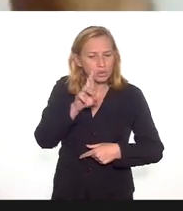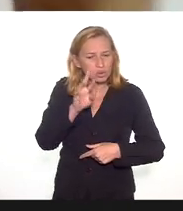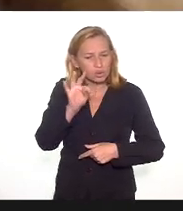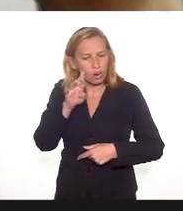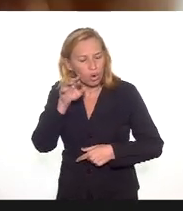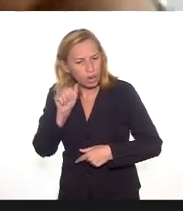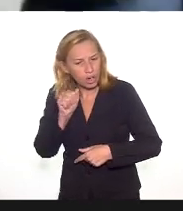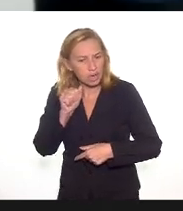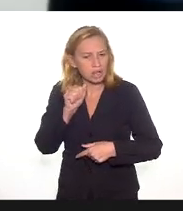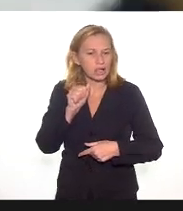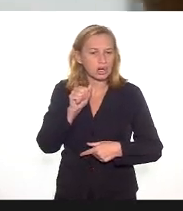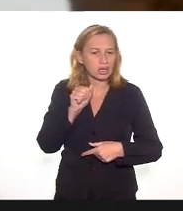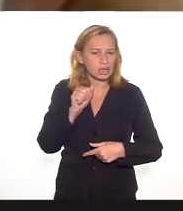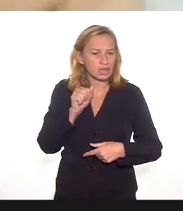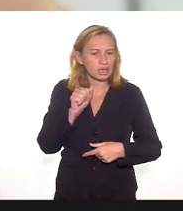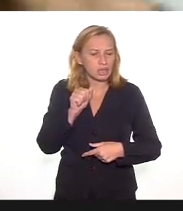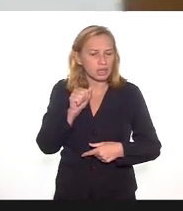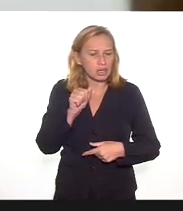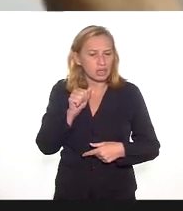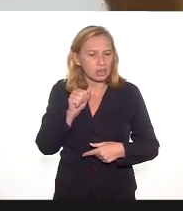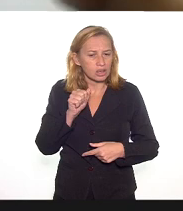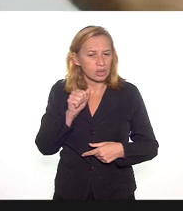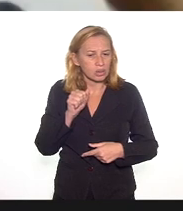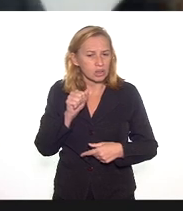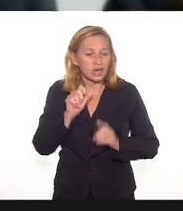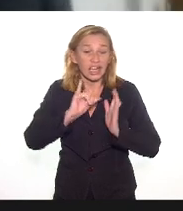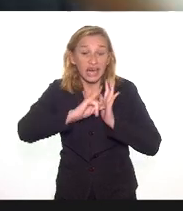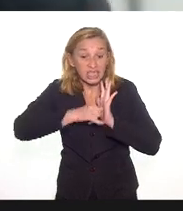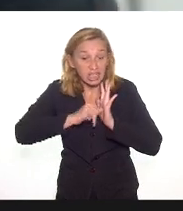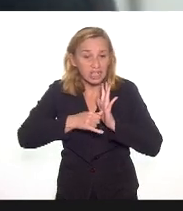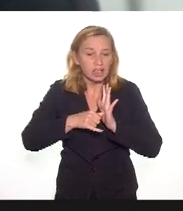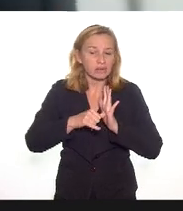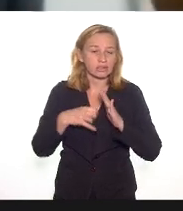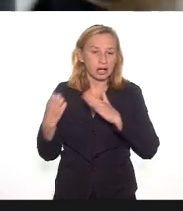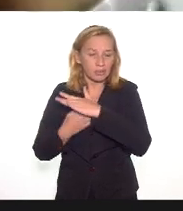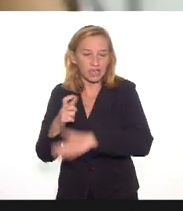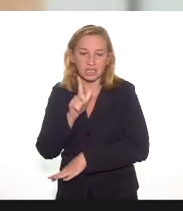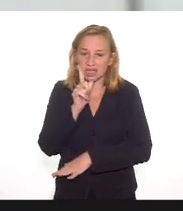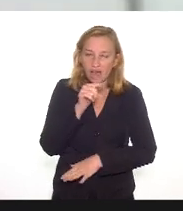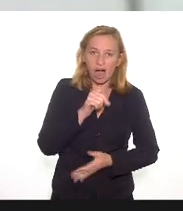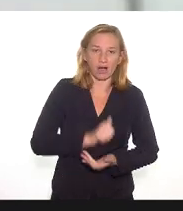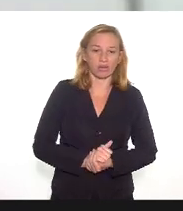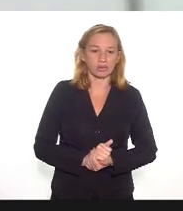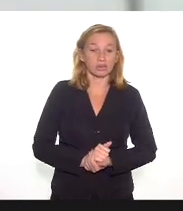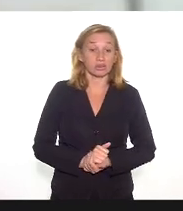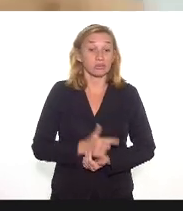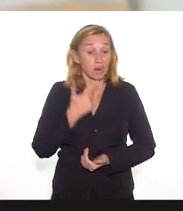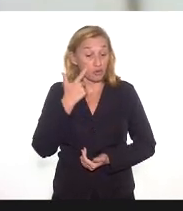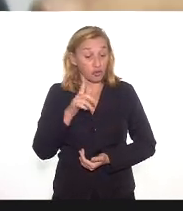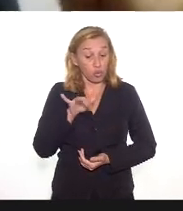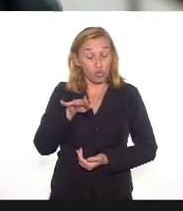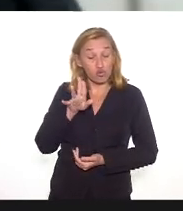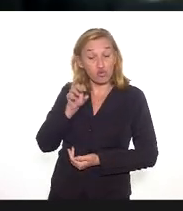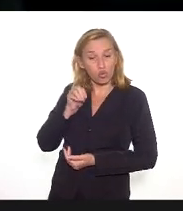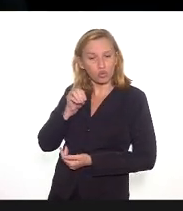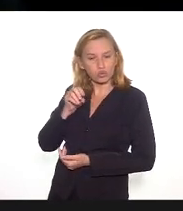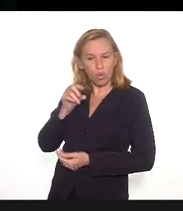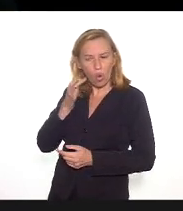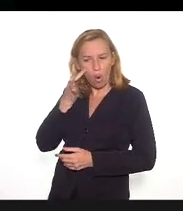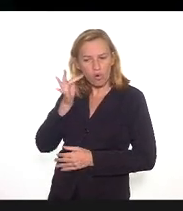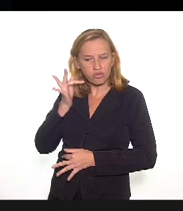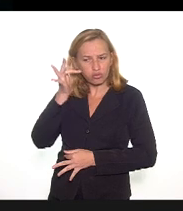ágio é aquilo que supera a outorga do edital da SEDAI, para capitalizar para esse fundo, olhando